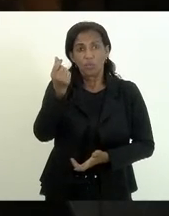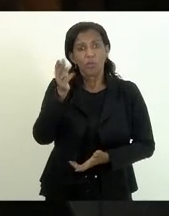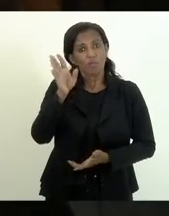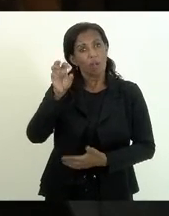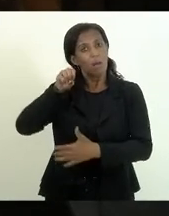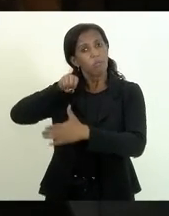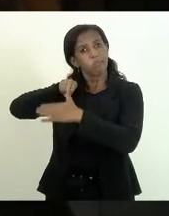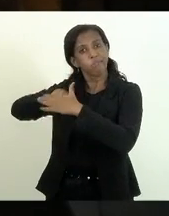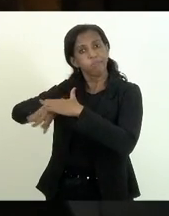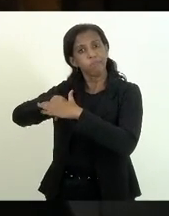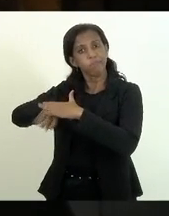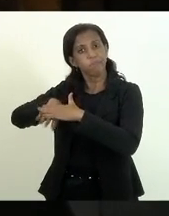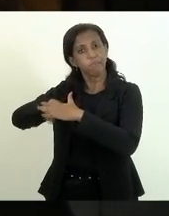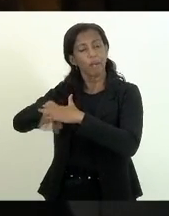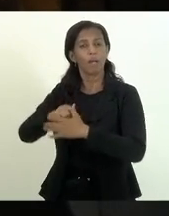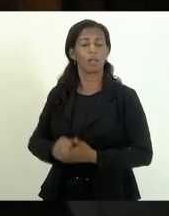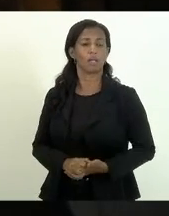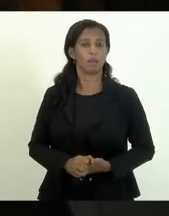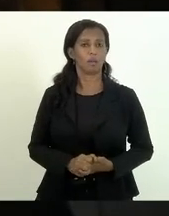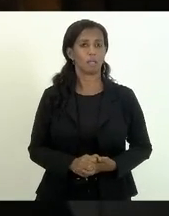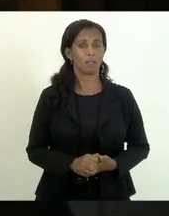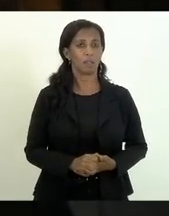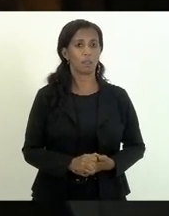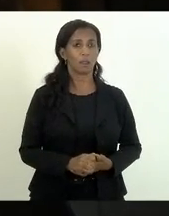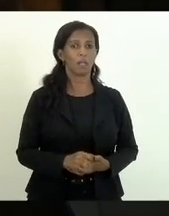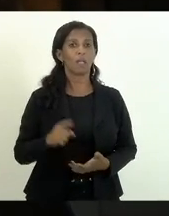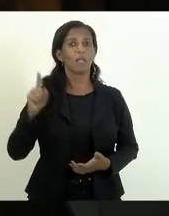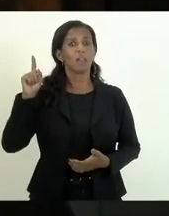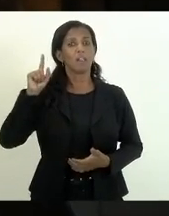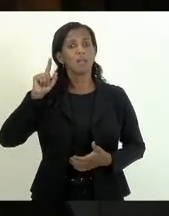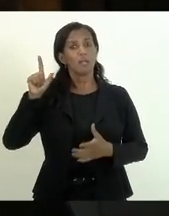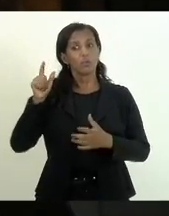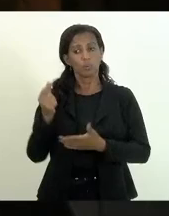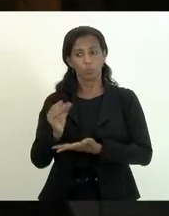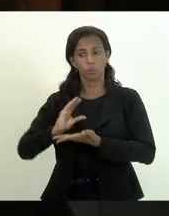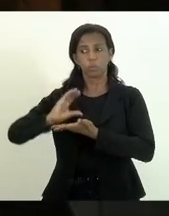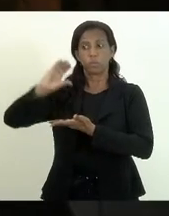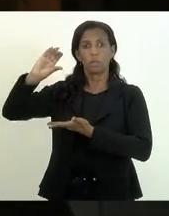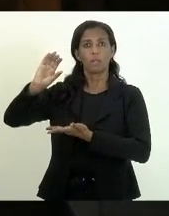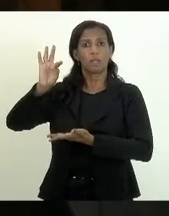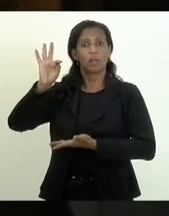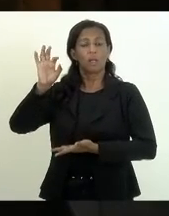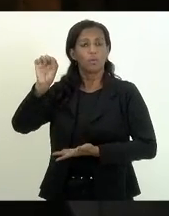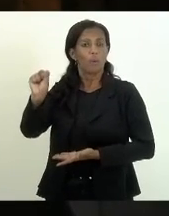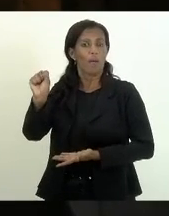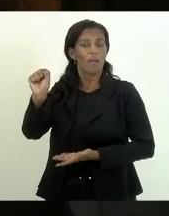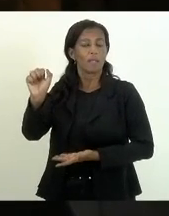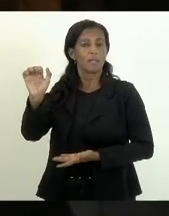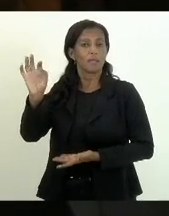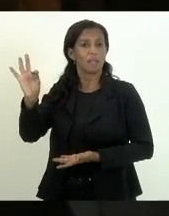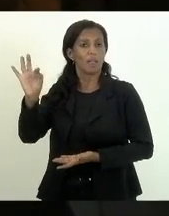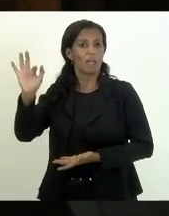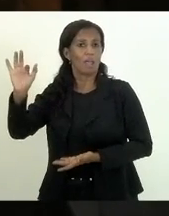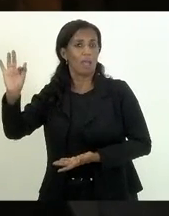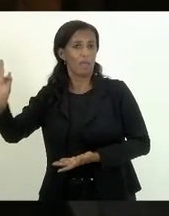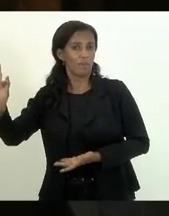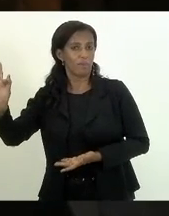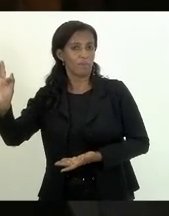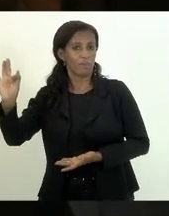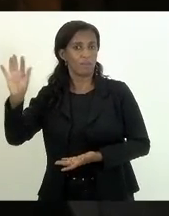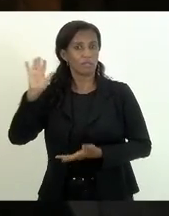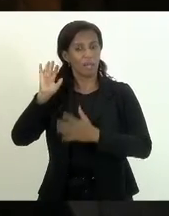depositado e o recurso tá lá no STF aqui já transitou em julgado tudo